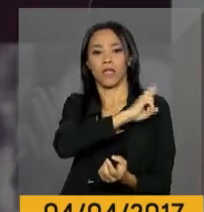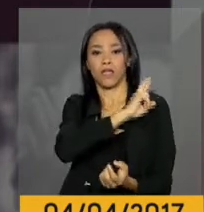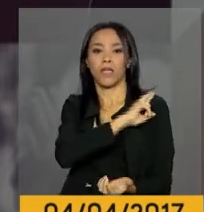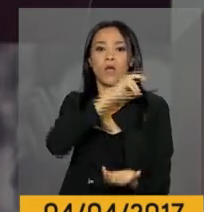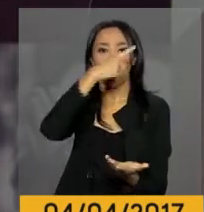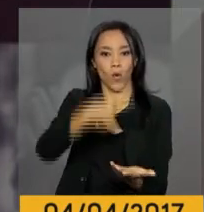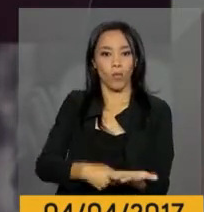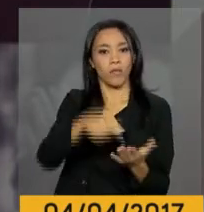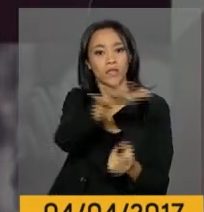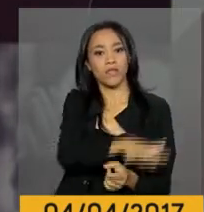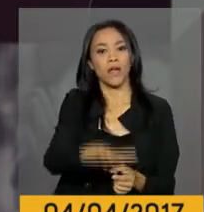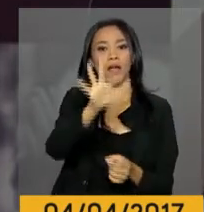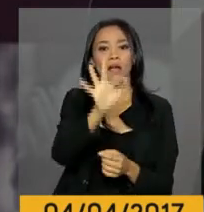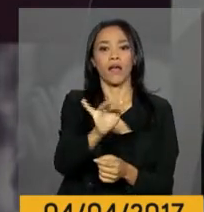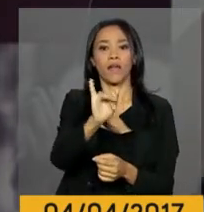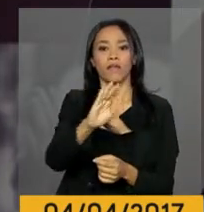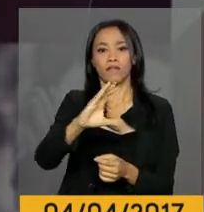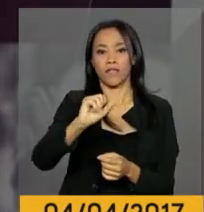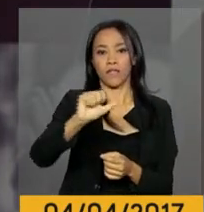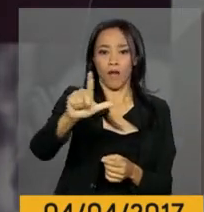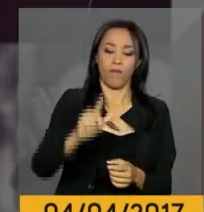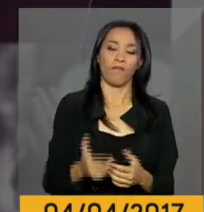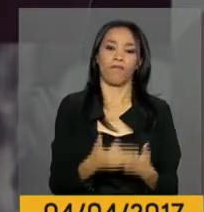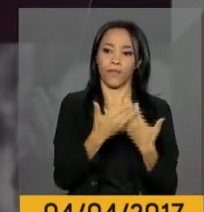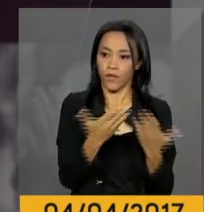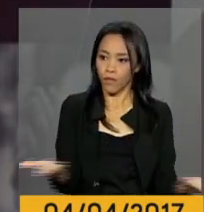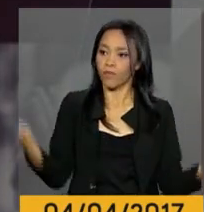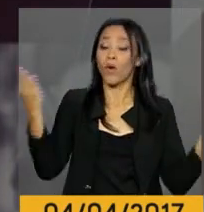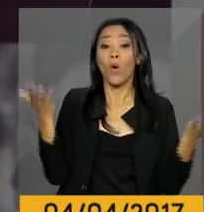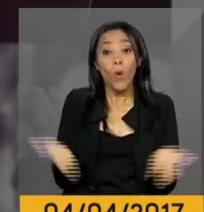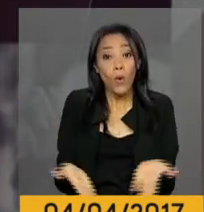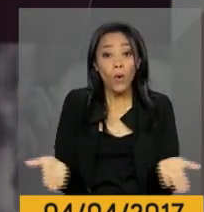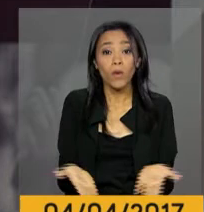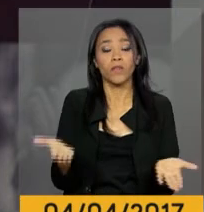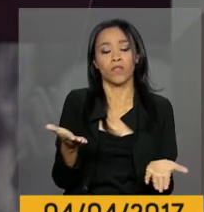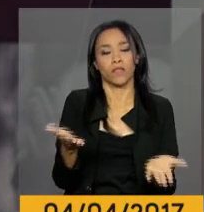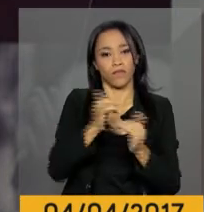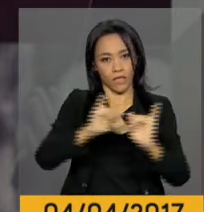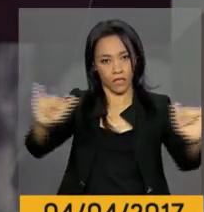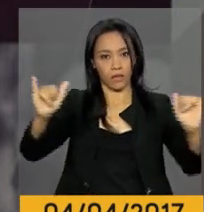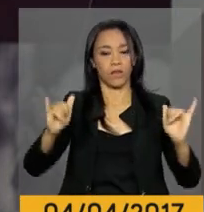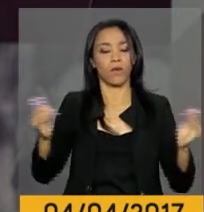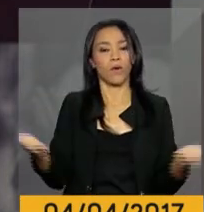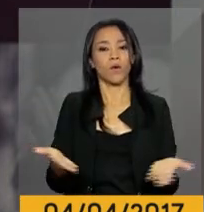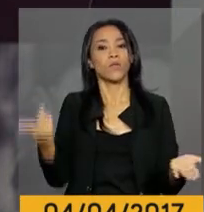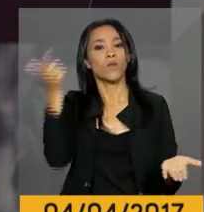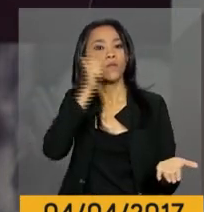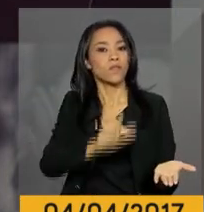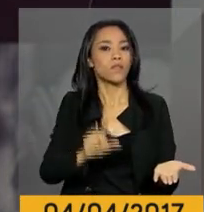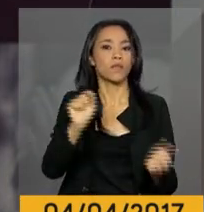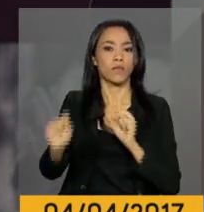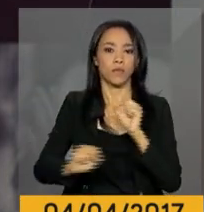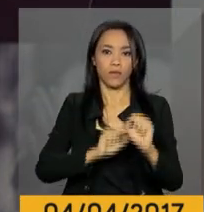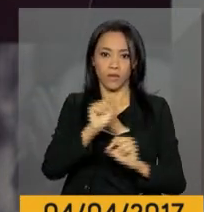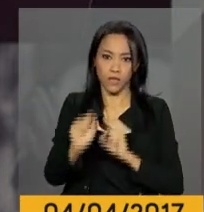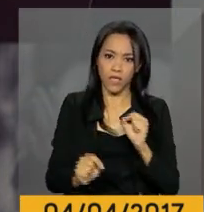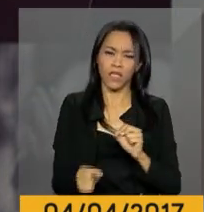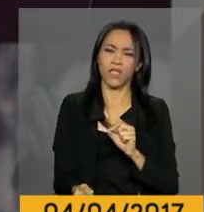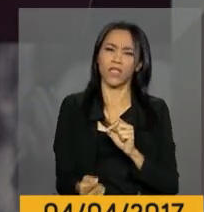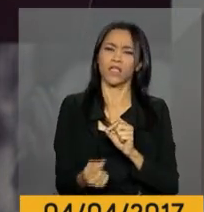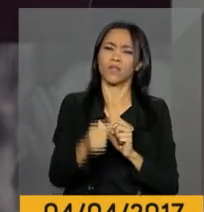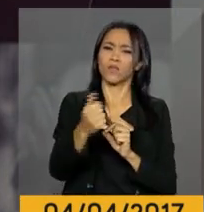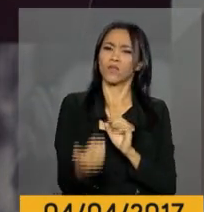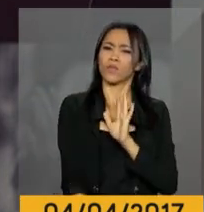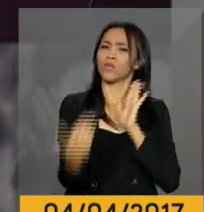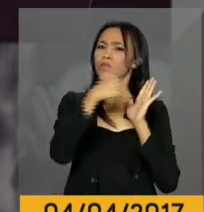Majestades, senhoras e senhores, hoje continuamos a construir sobre as bases lançadas nas últimas